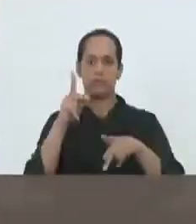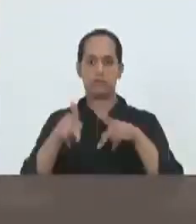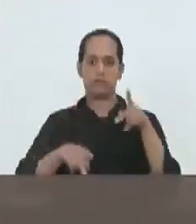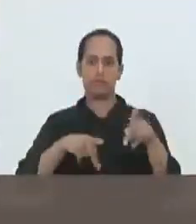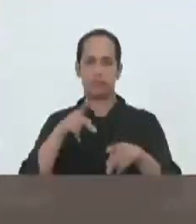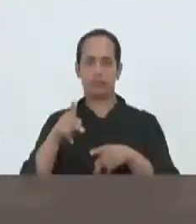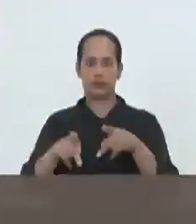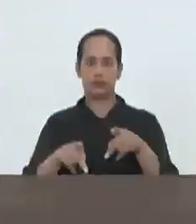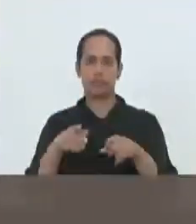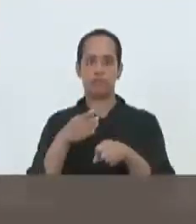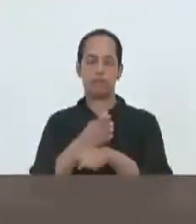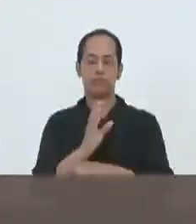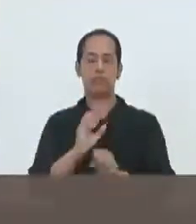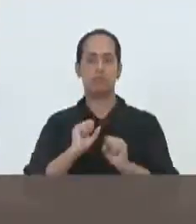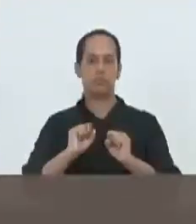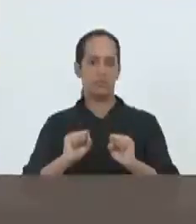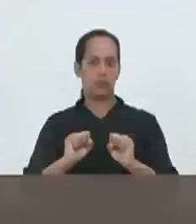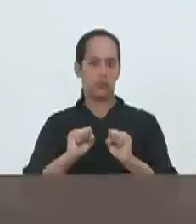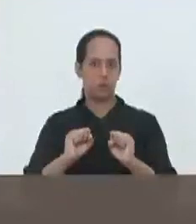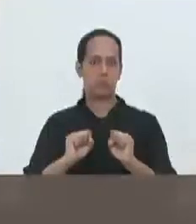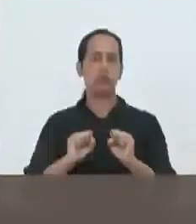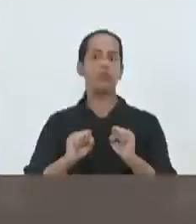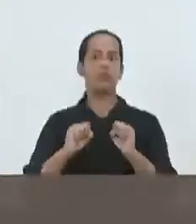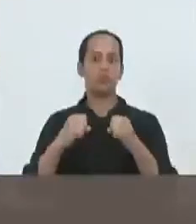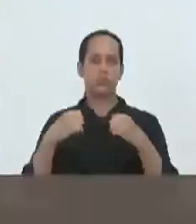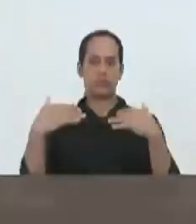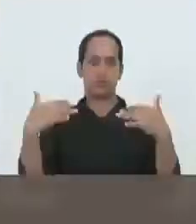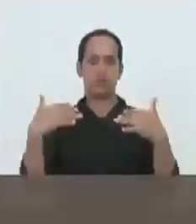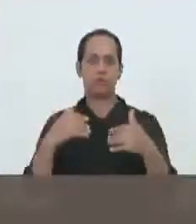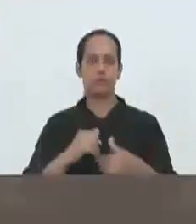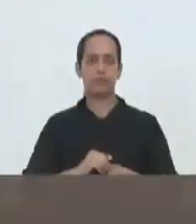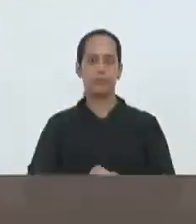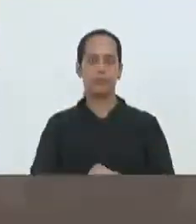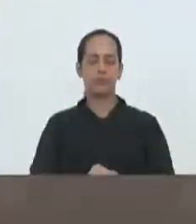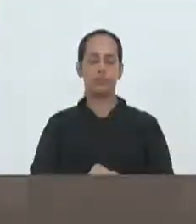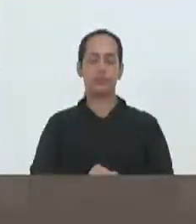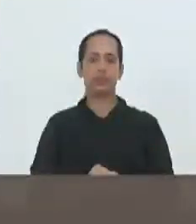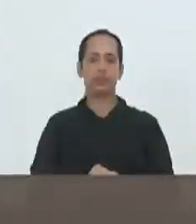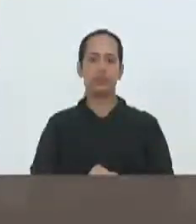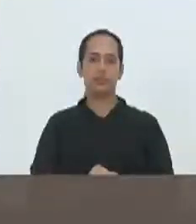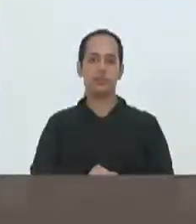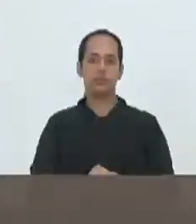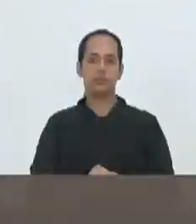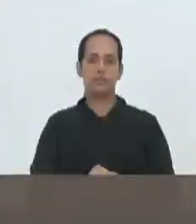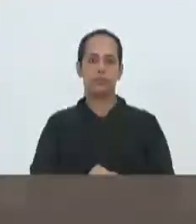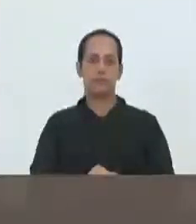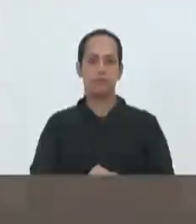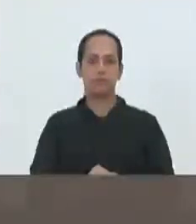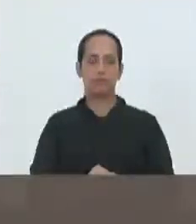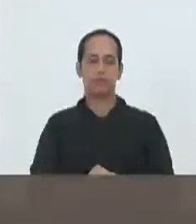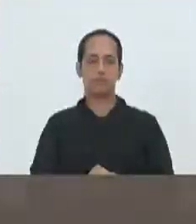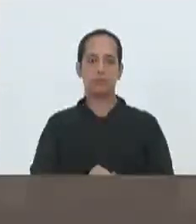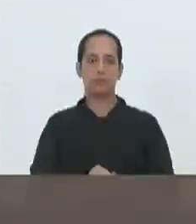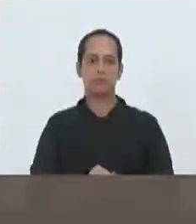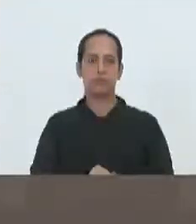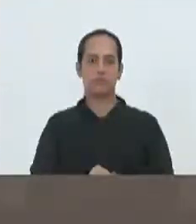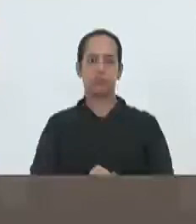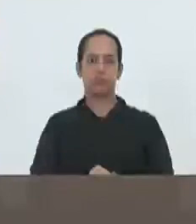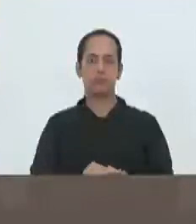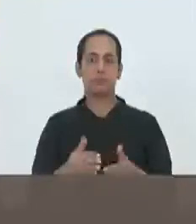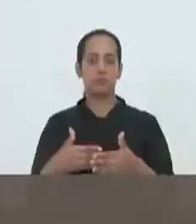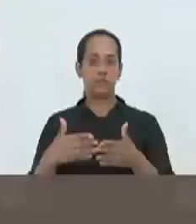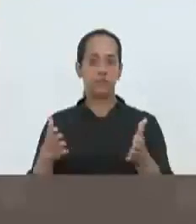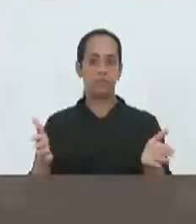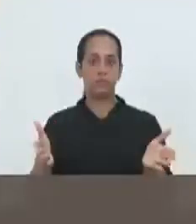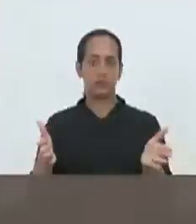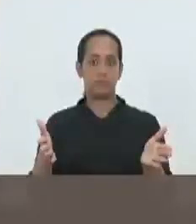da da audiência dessa audiência eh eu vou abrir a palavra Bom